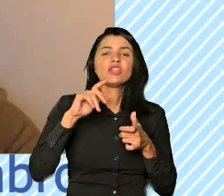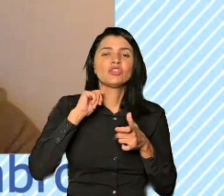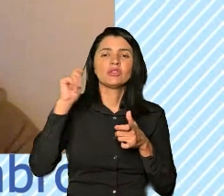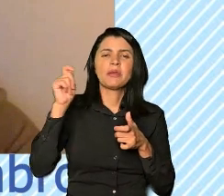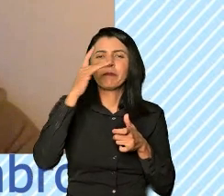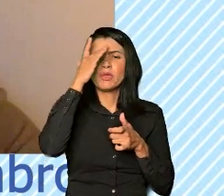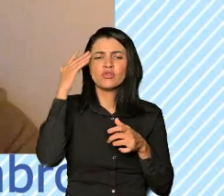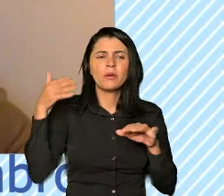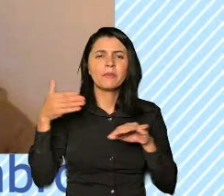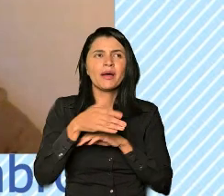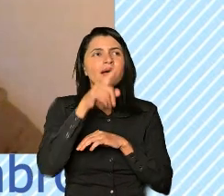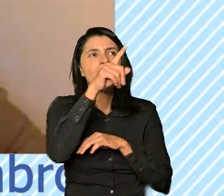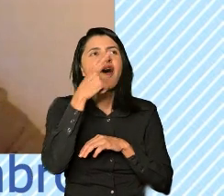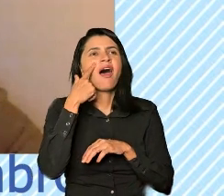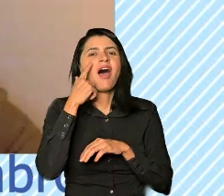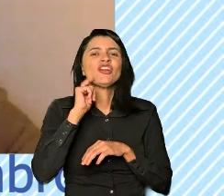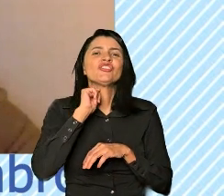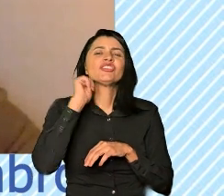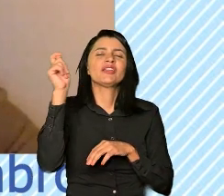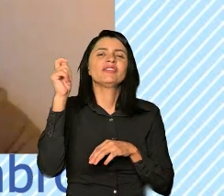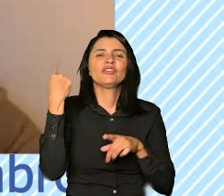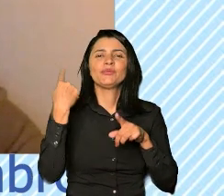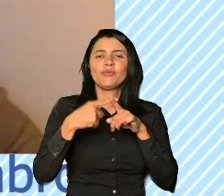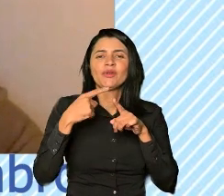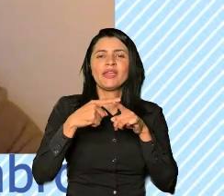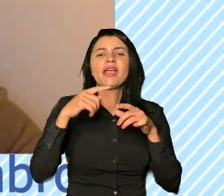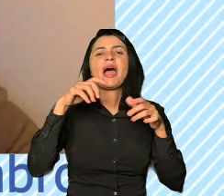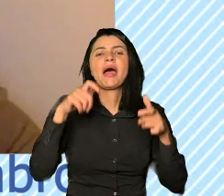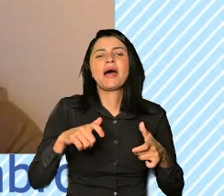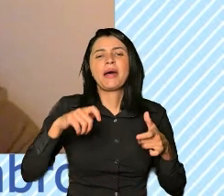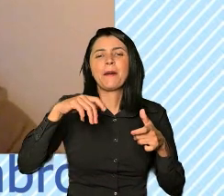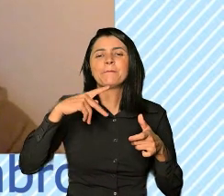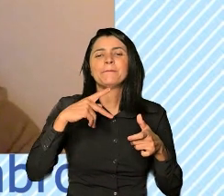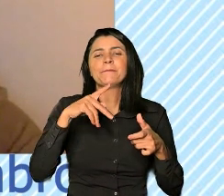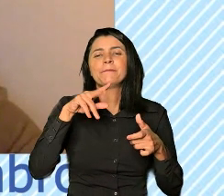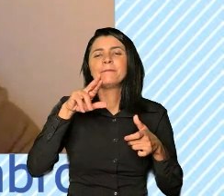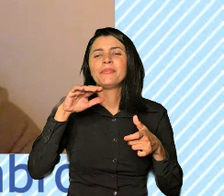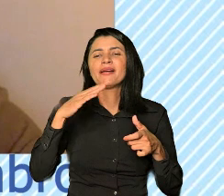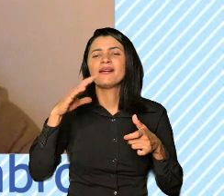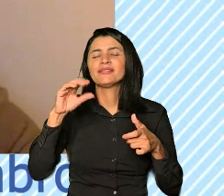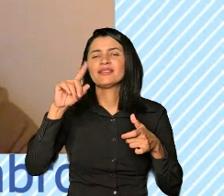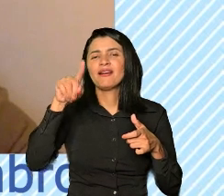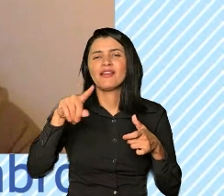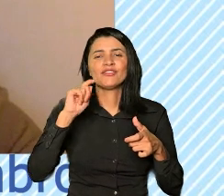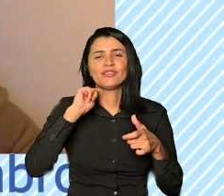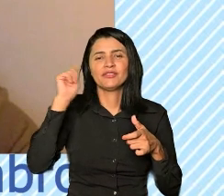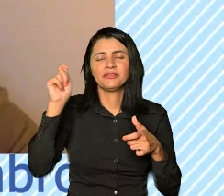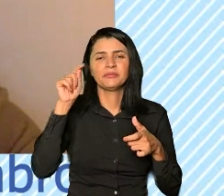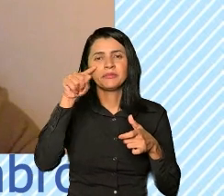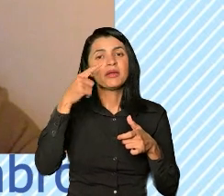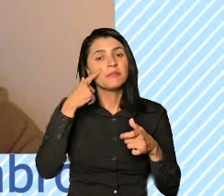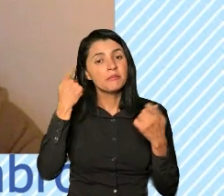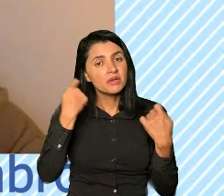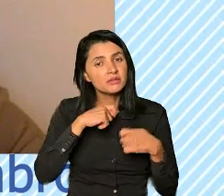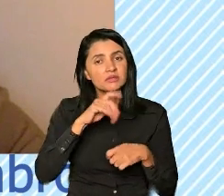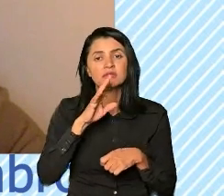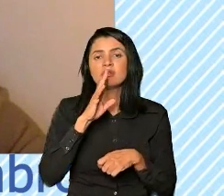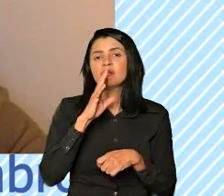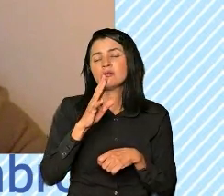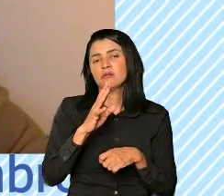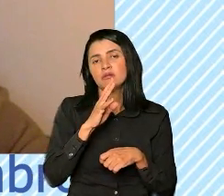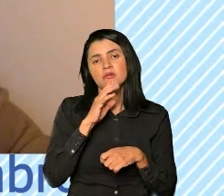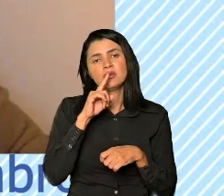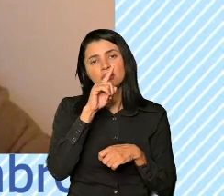dizem, aqui é Tiradentes, porque a praça é Tiradentes. Mas você tem que conhecer a história, é a questão das camadas de memória de quem